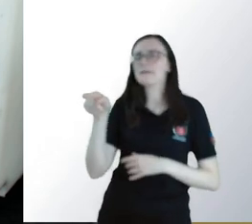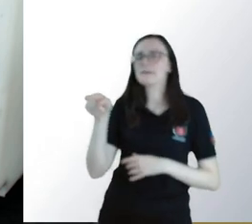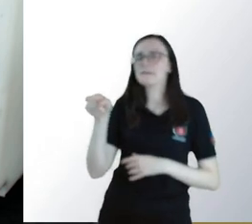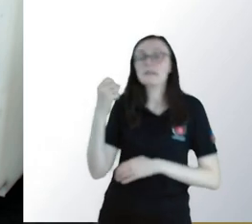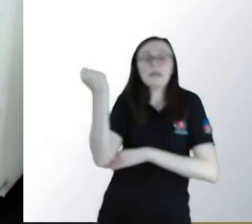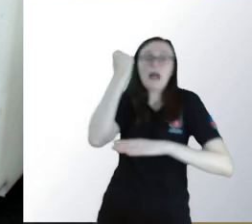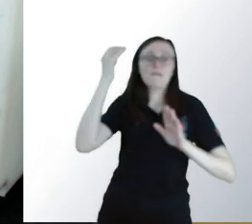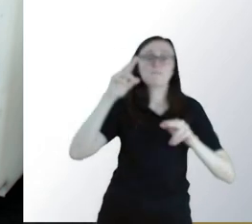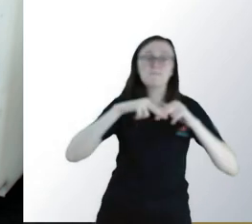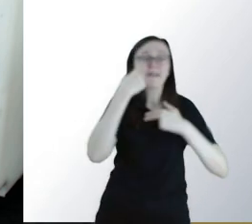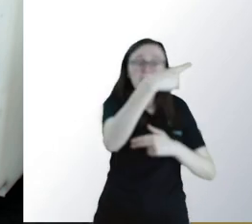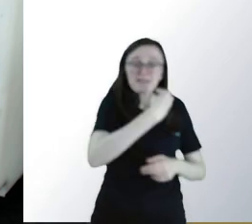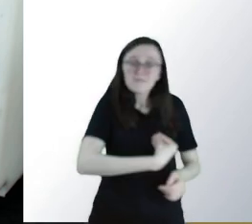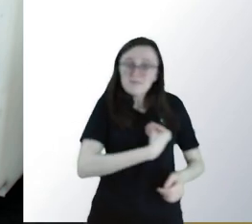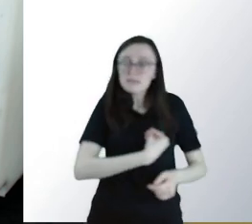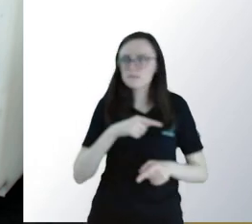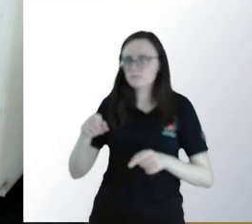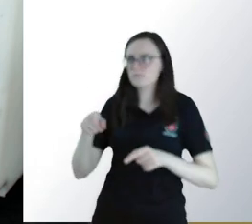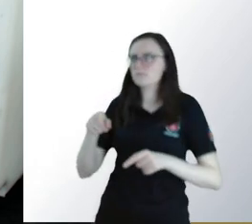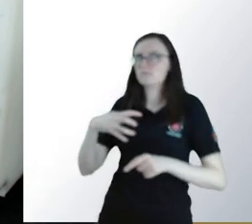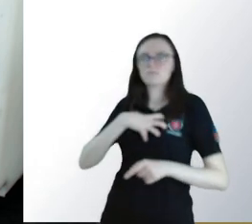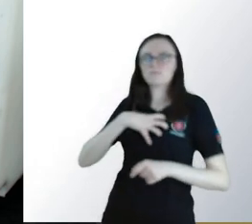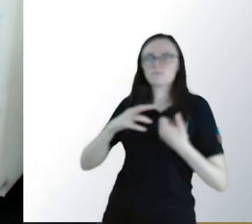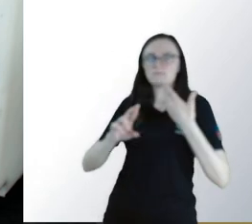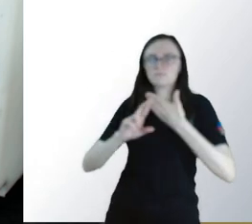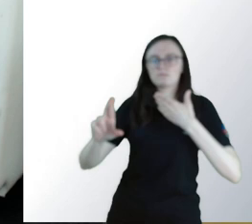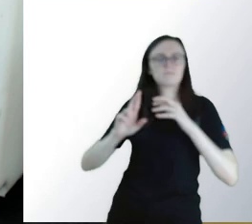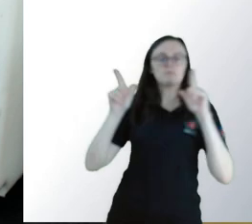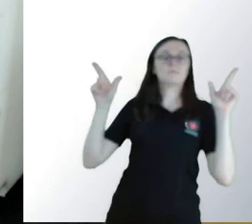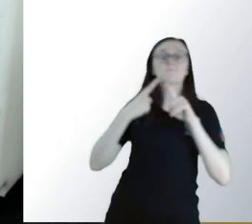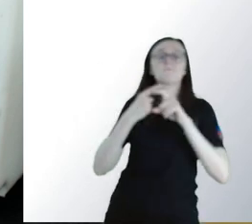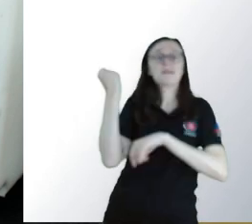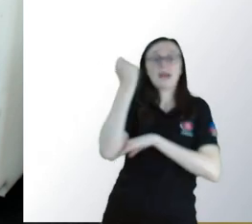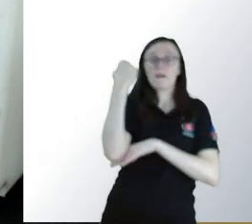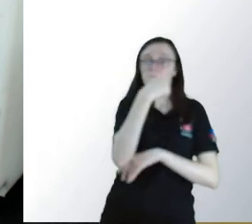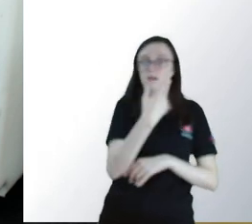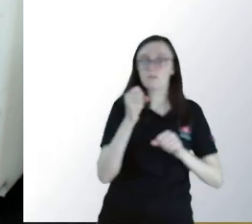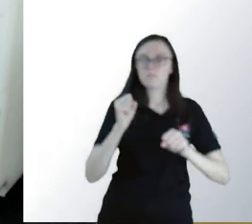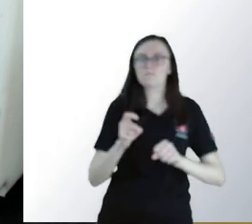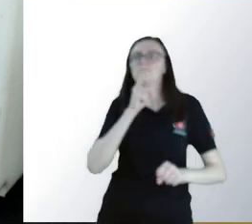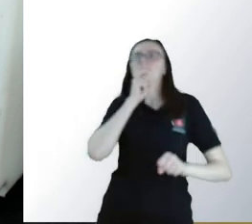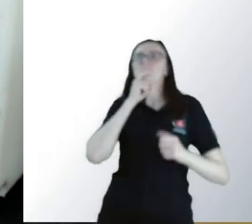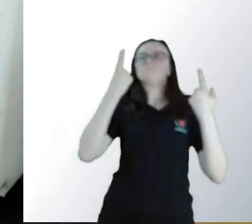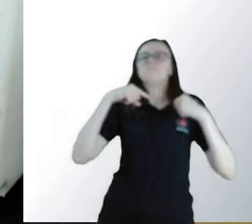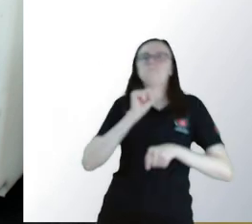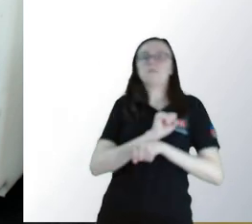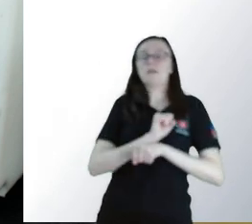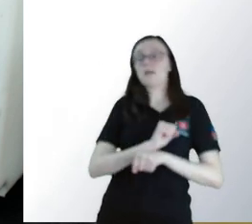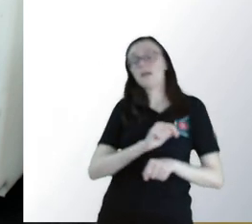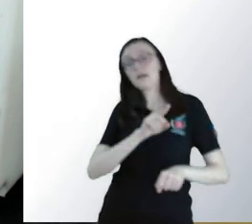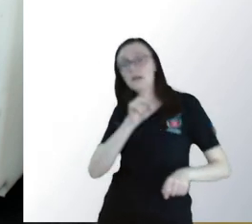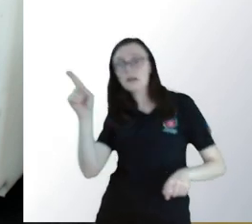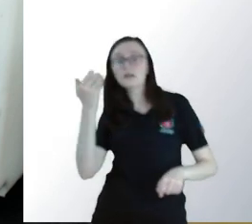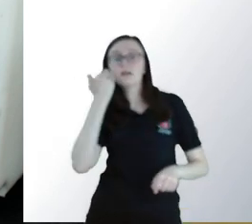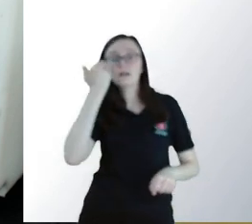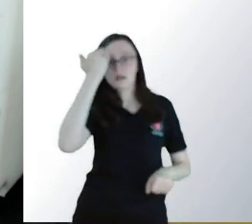tão grave para ela, que ela vai reagir de uma forma, ou ela pode ficar paralisada. E esse adolescente,